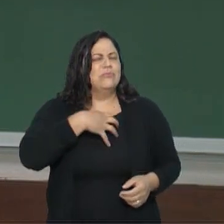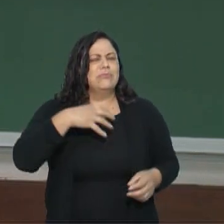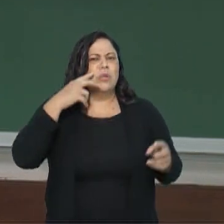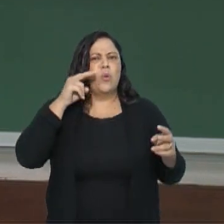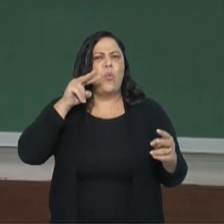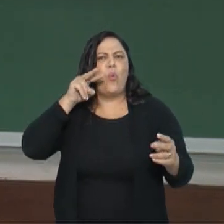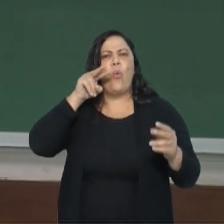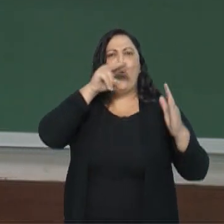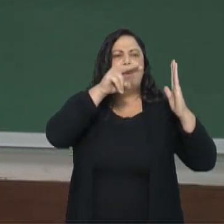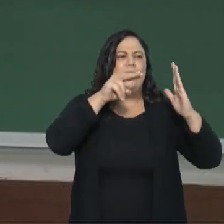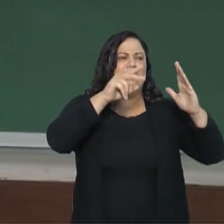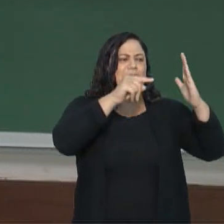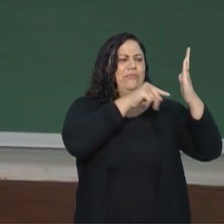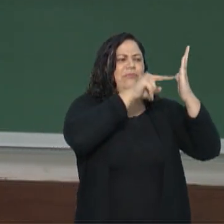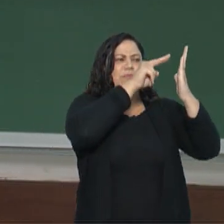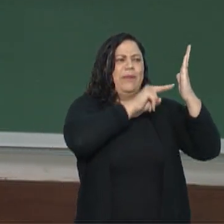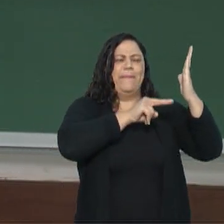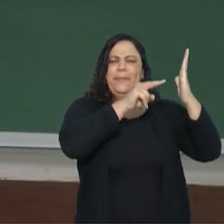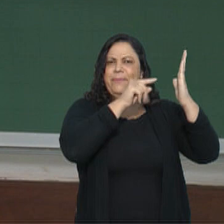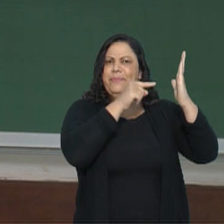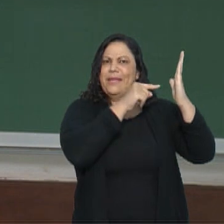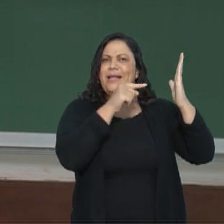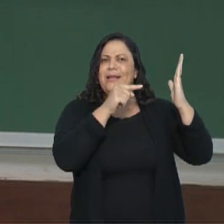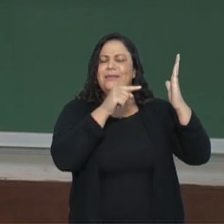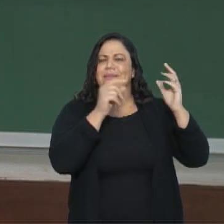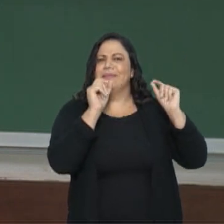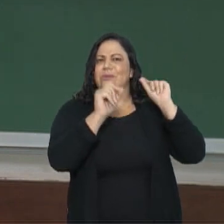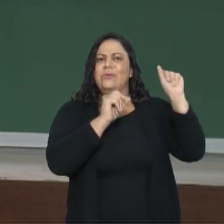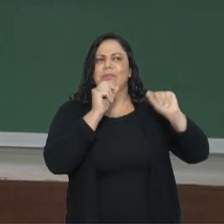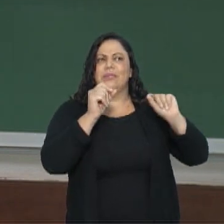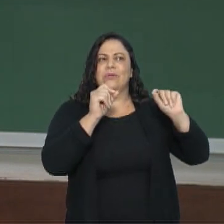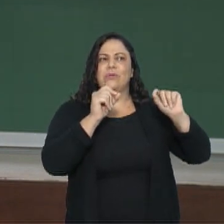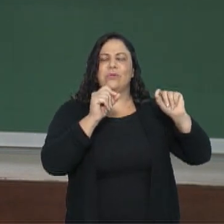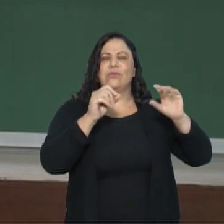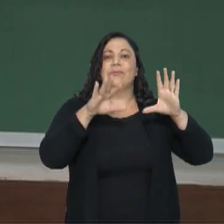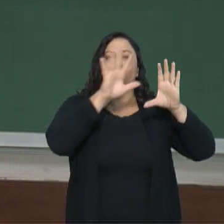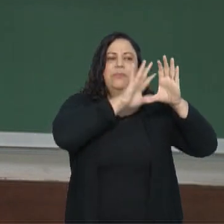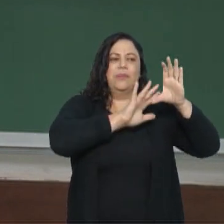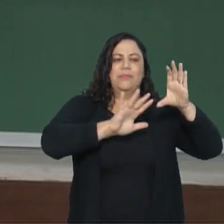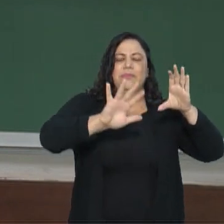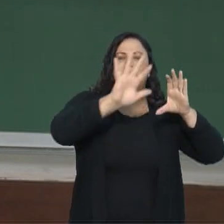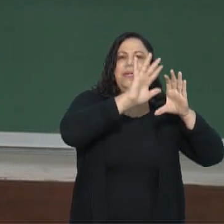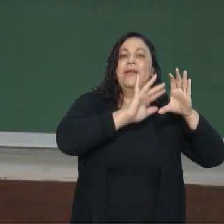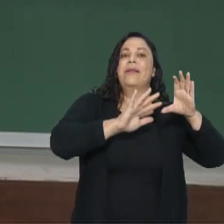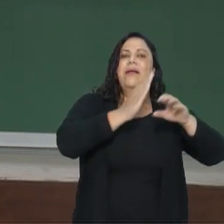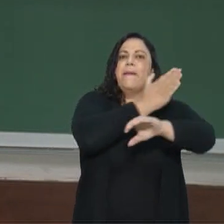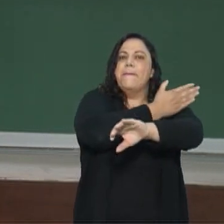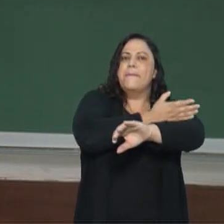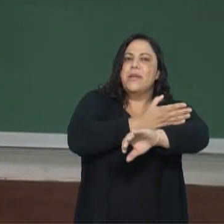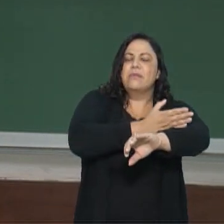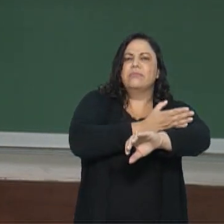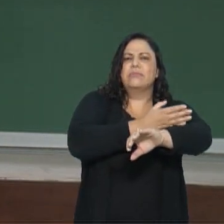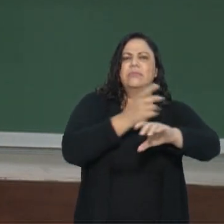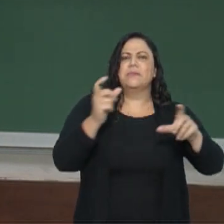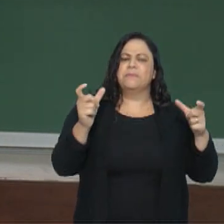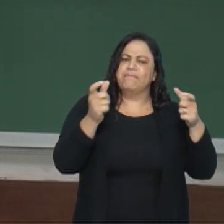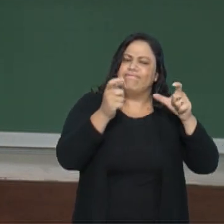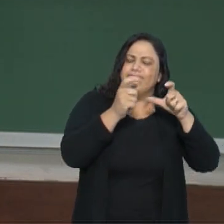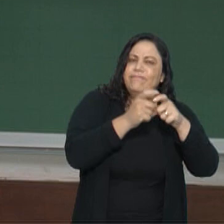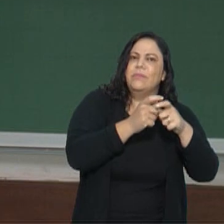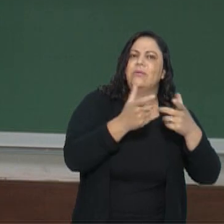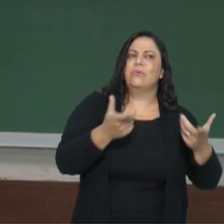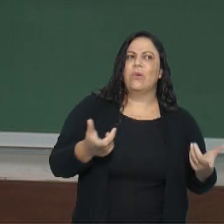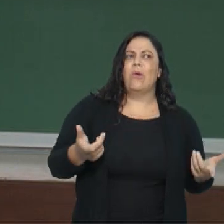circunferências azuis maiores e o espaço branco que está entre elas, dá a sensação que ela é menor.